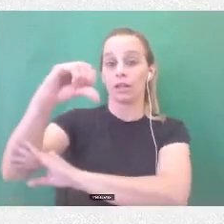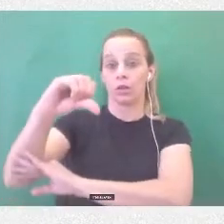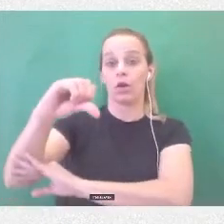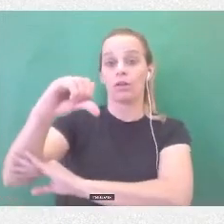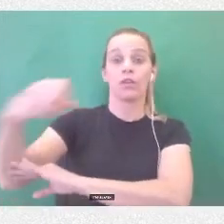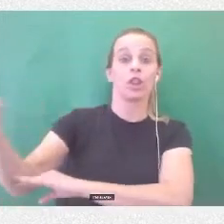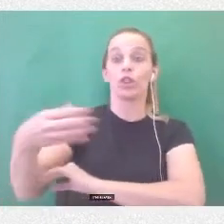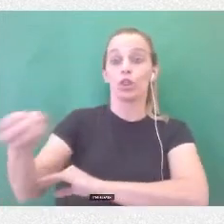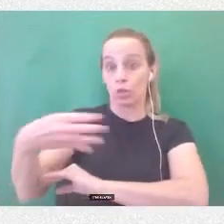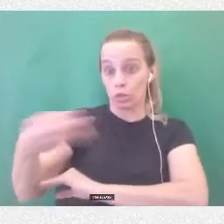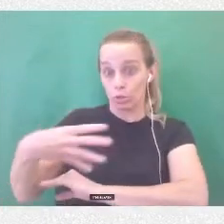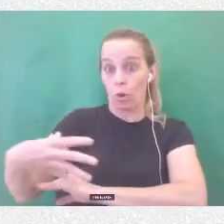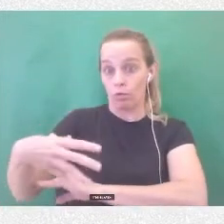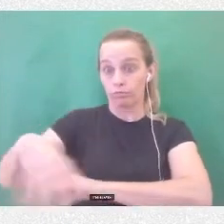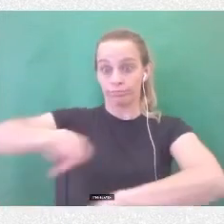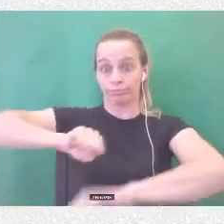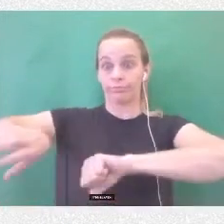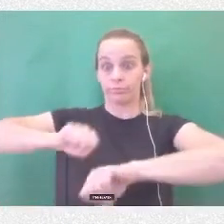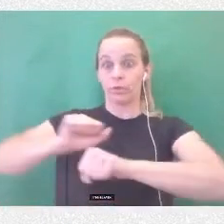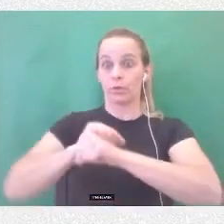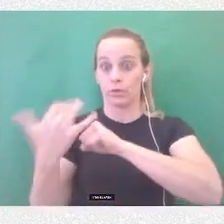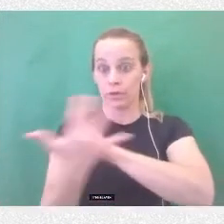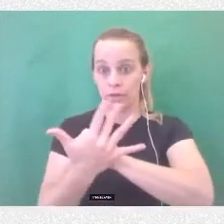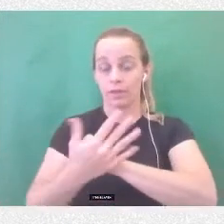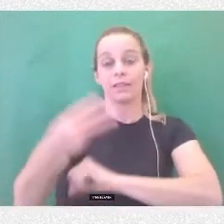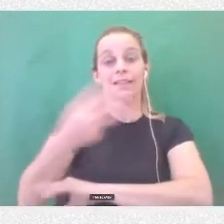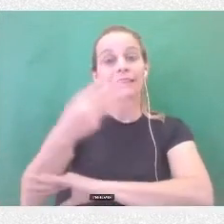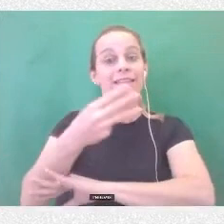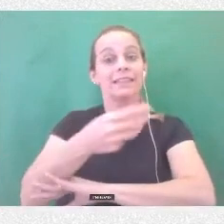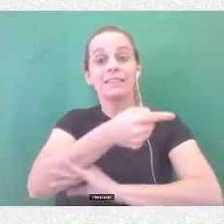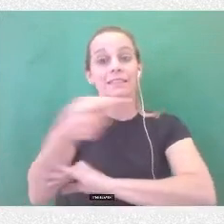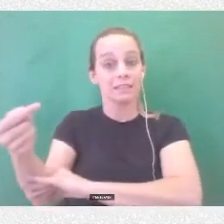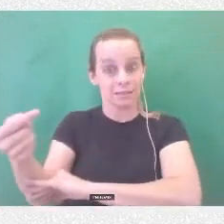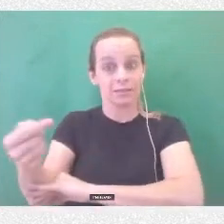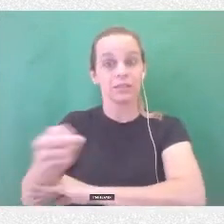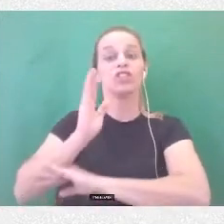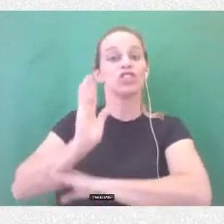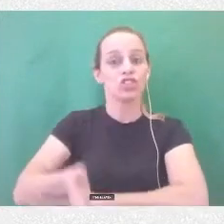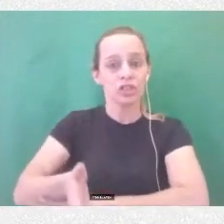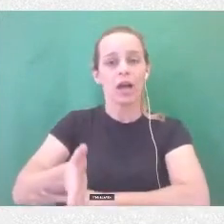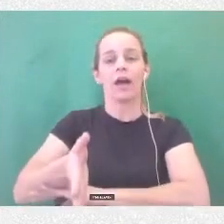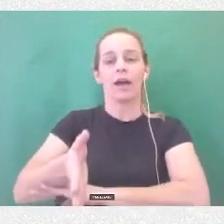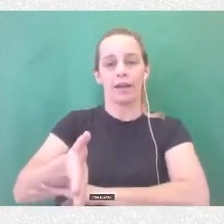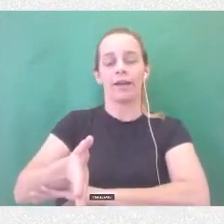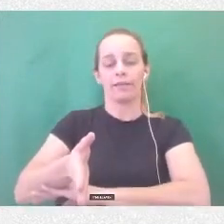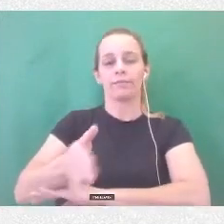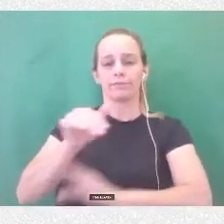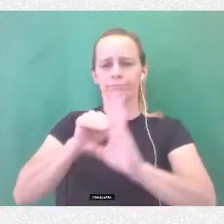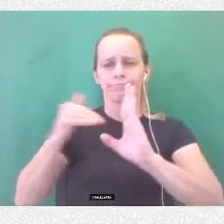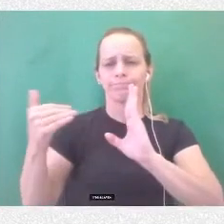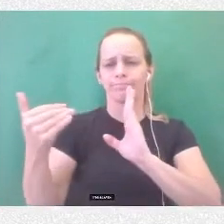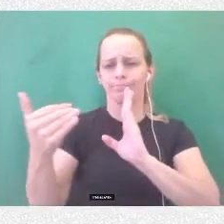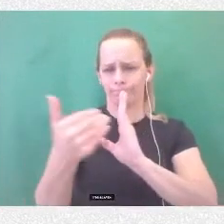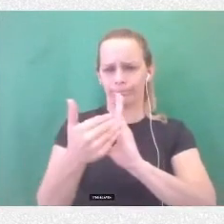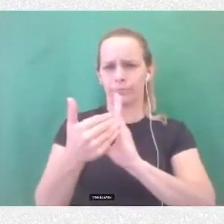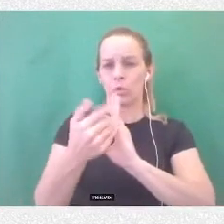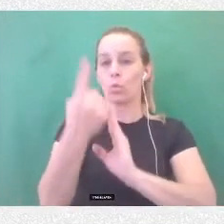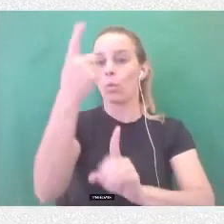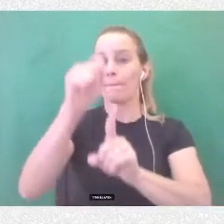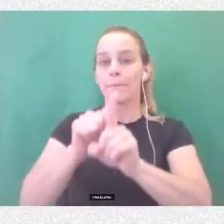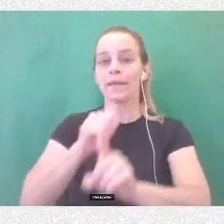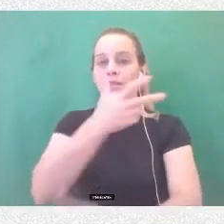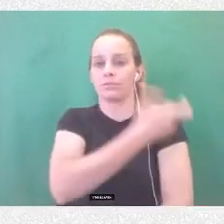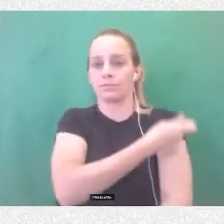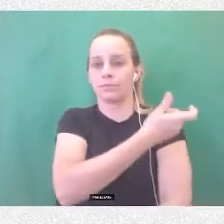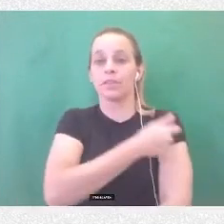de setembro, e na terceira semana epidemiológica, quando já completava aproximadamente um mês da vacinação desse grupo, nós tivemos apenas